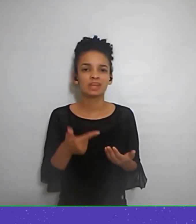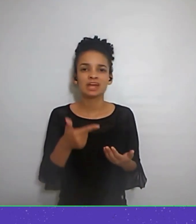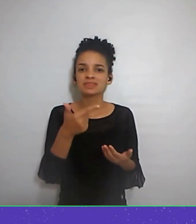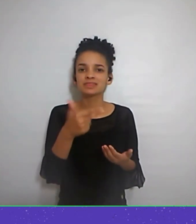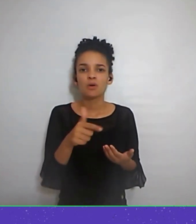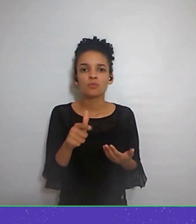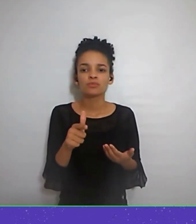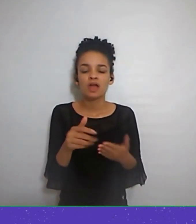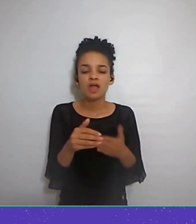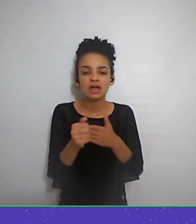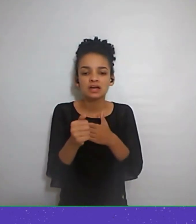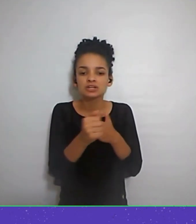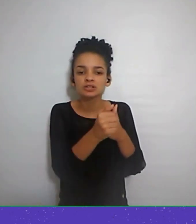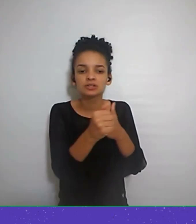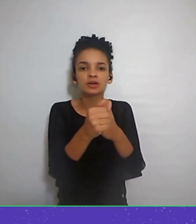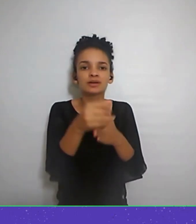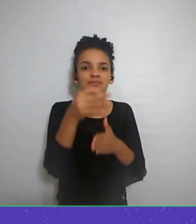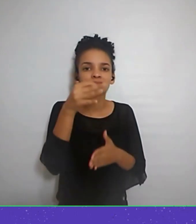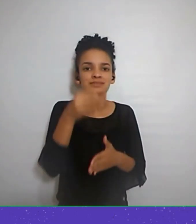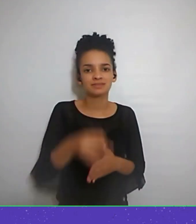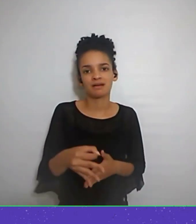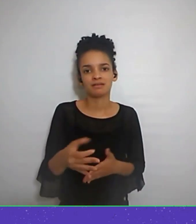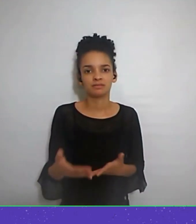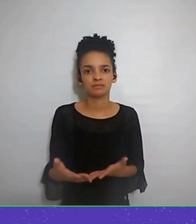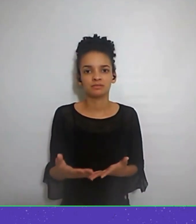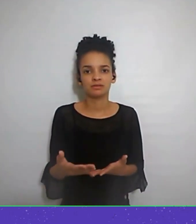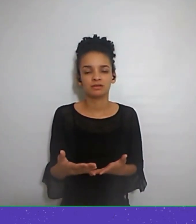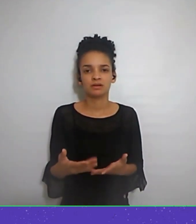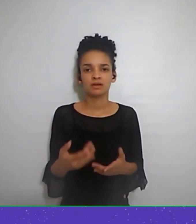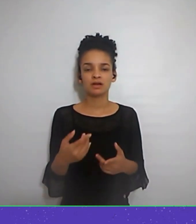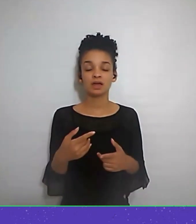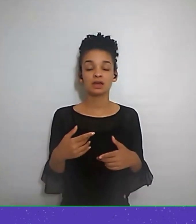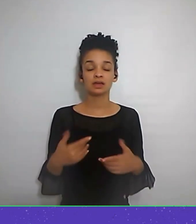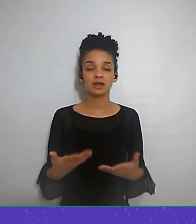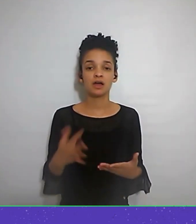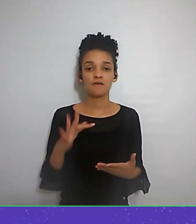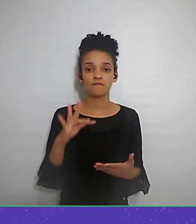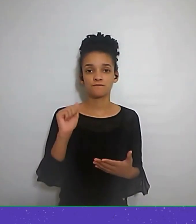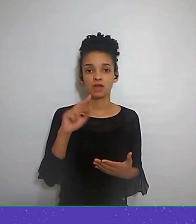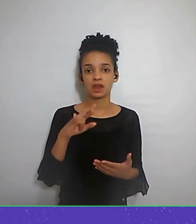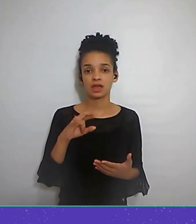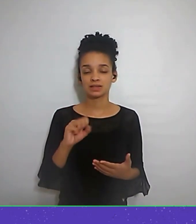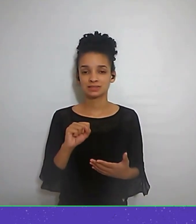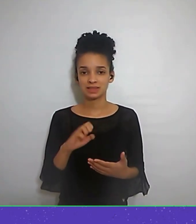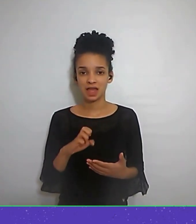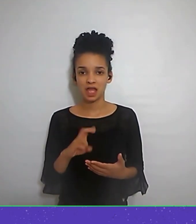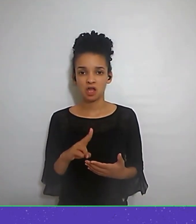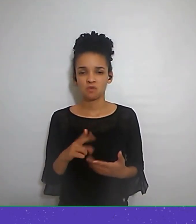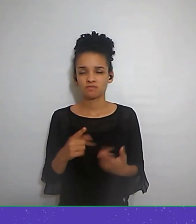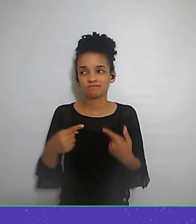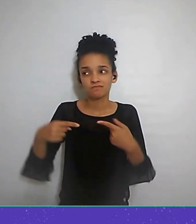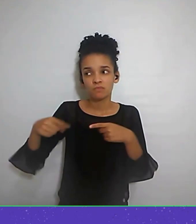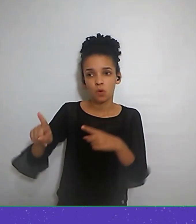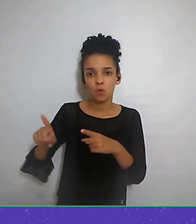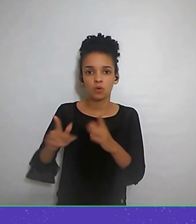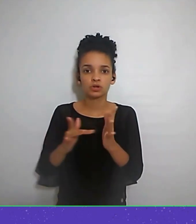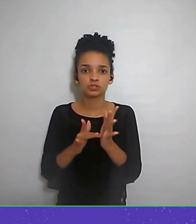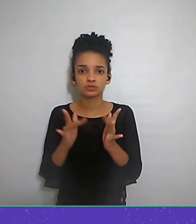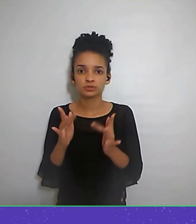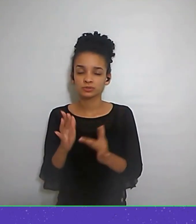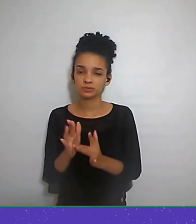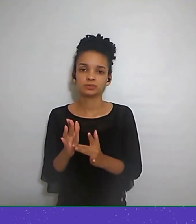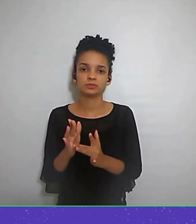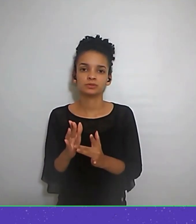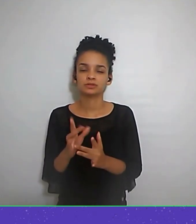Os fariseus se tornaram opositores de Cristo quando este veio, chegaram a conspirar contra Jesus em como lhe tirar a